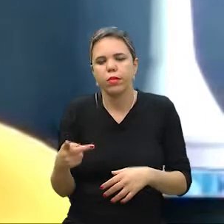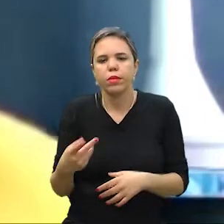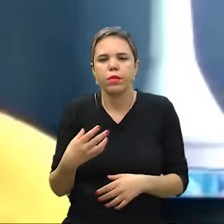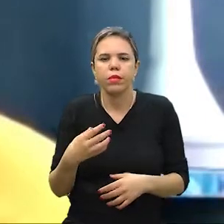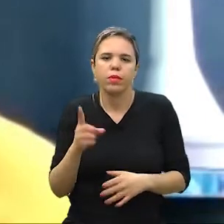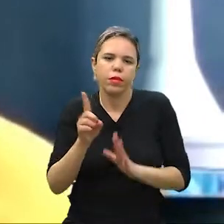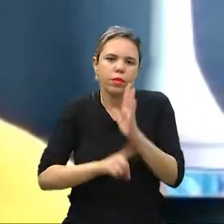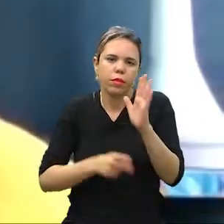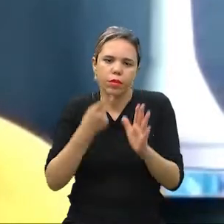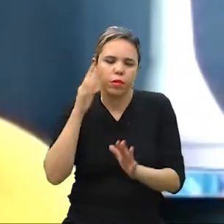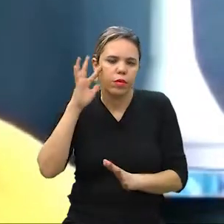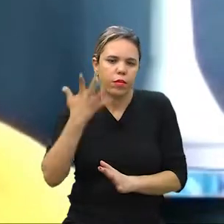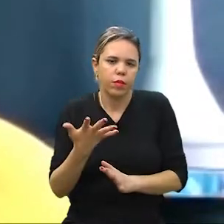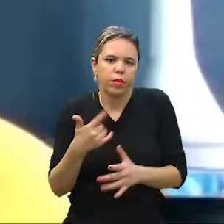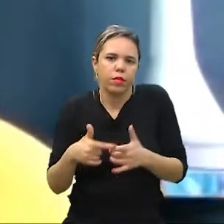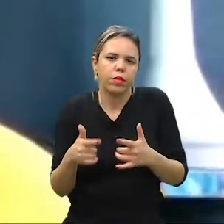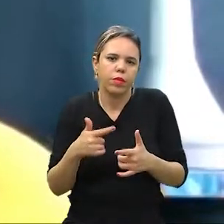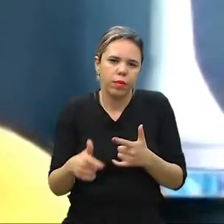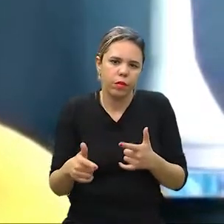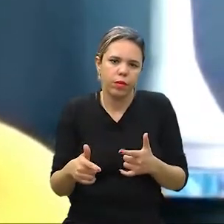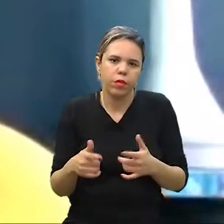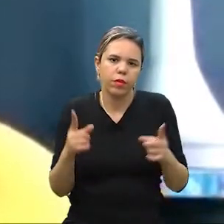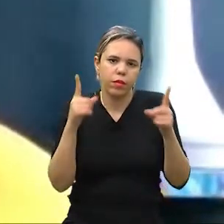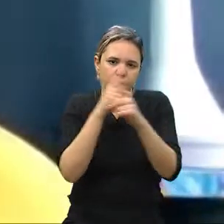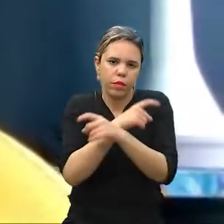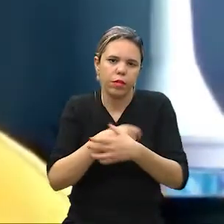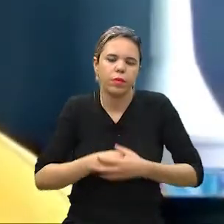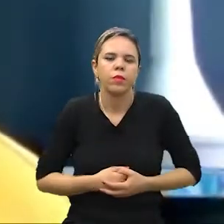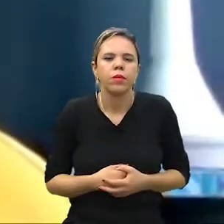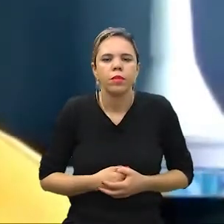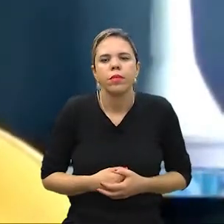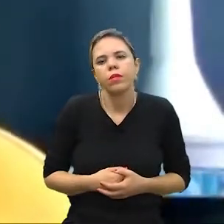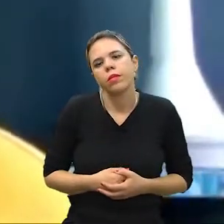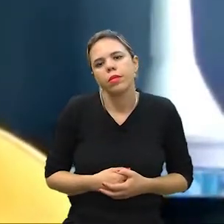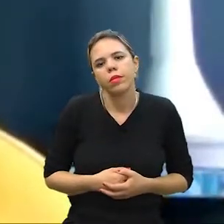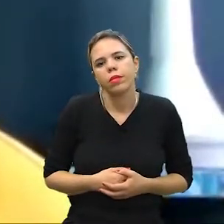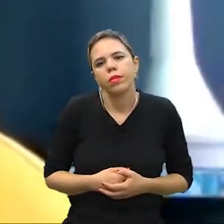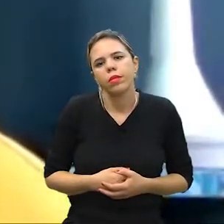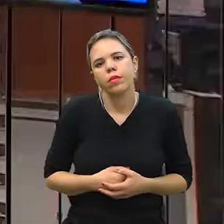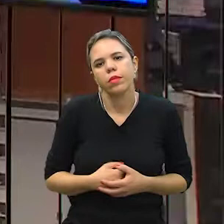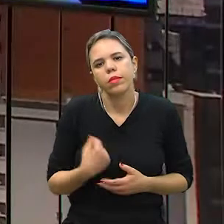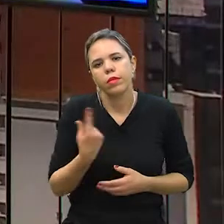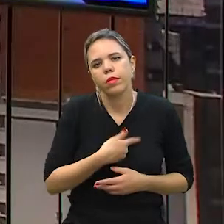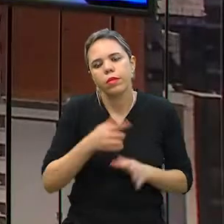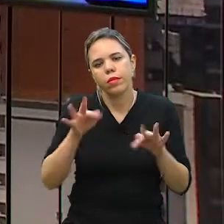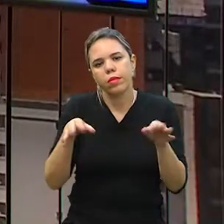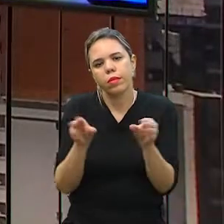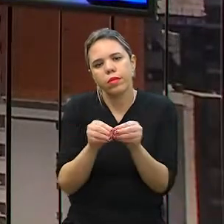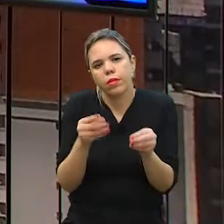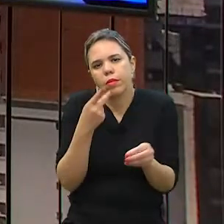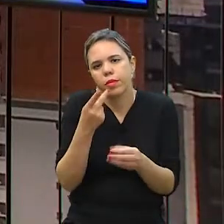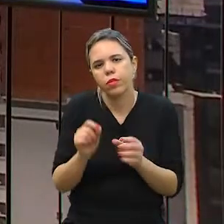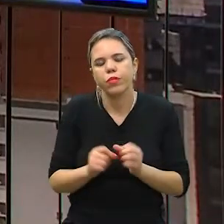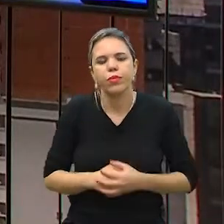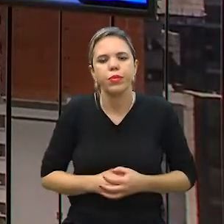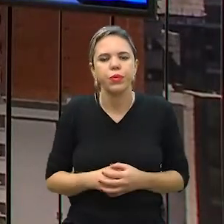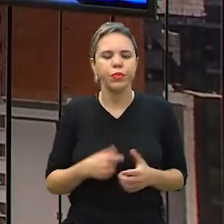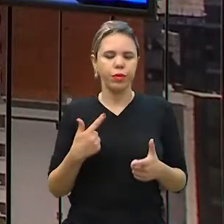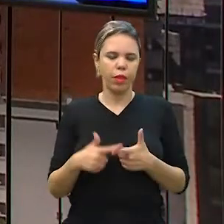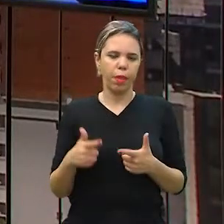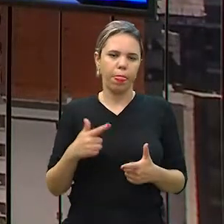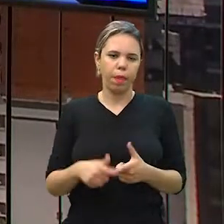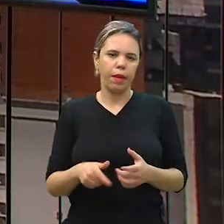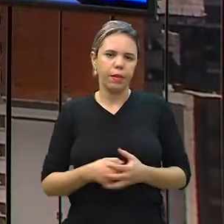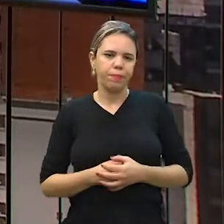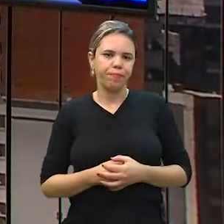fala soluções para um problema tão complexo. Marina, para a gente encerrar, a gente está falando de